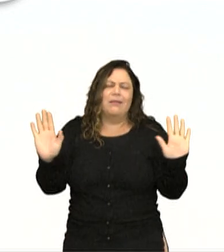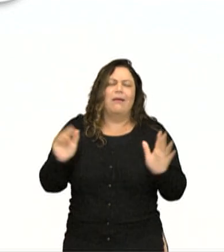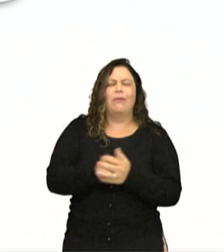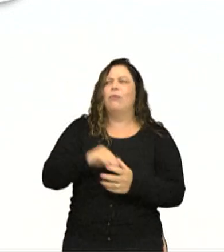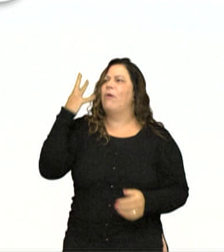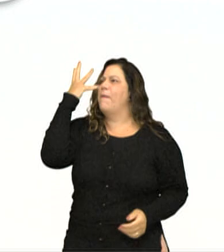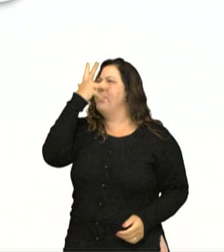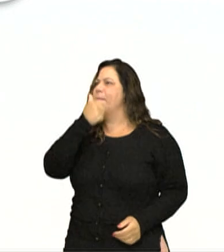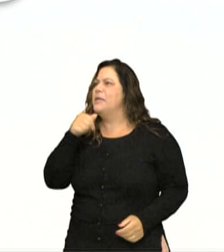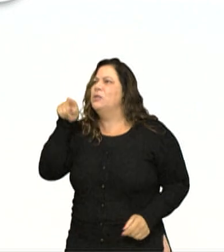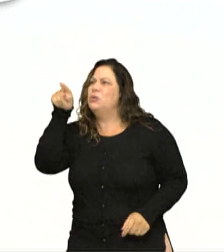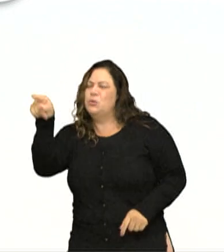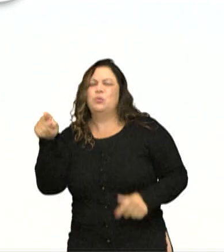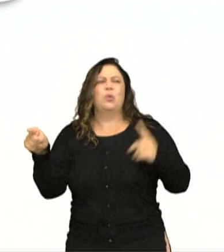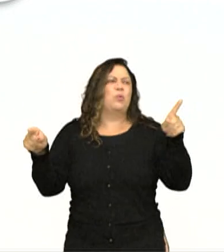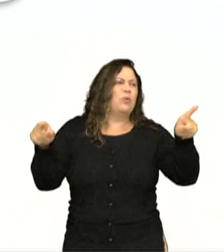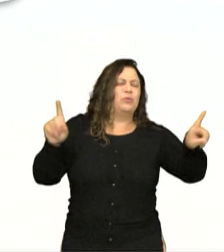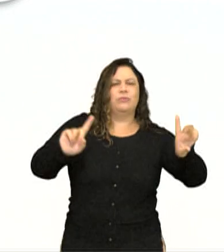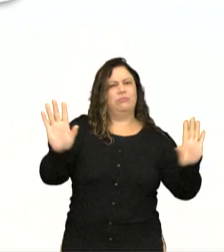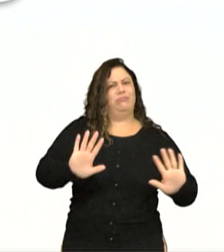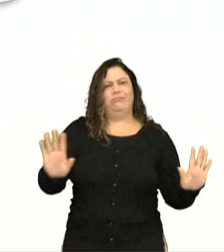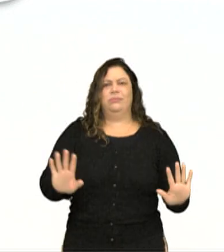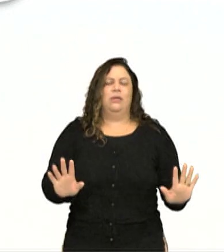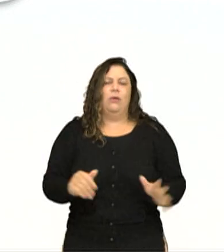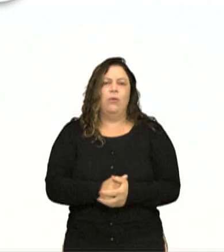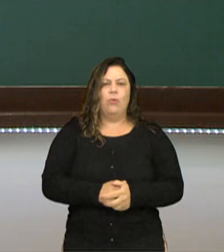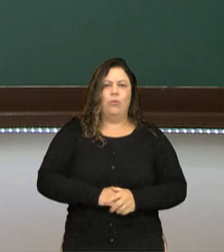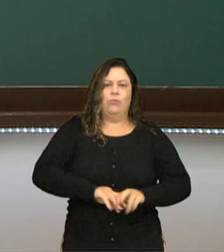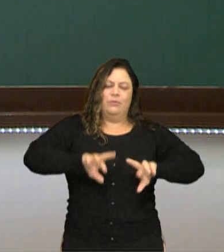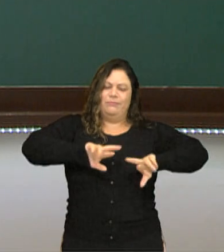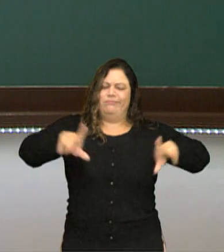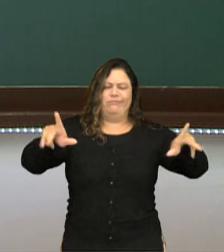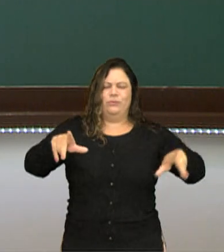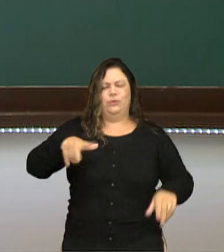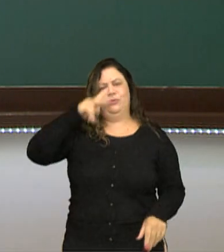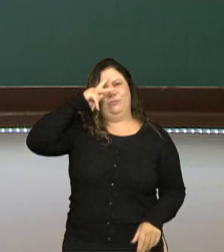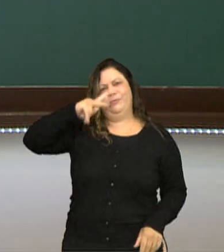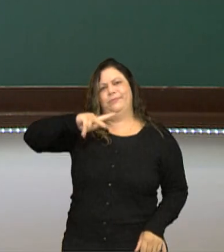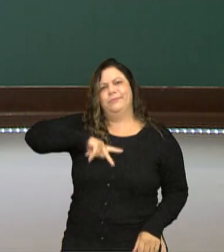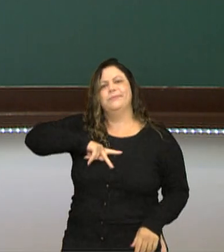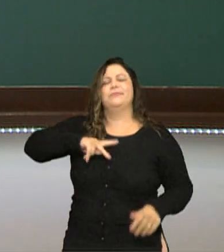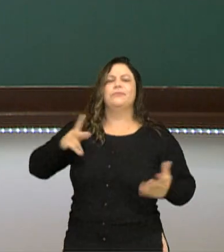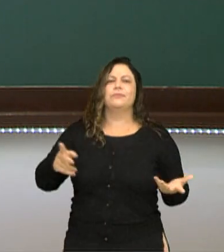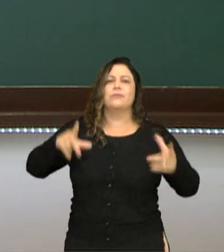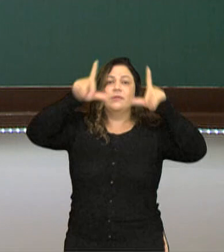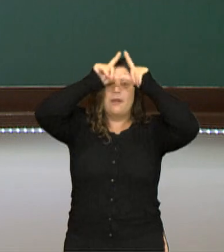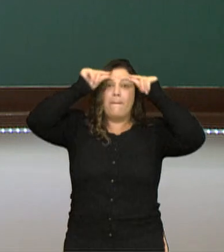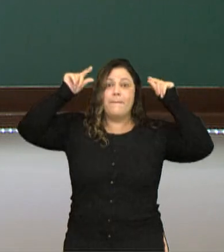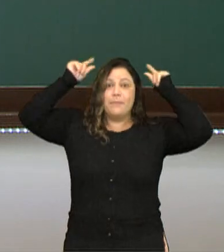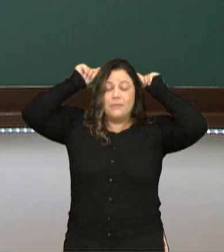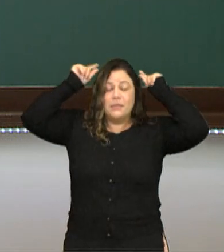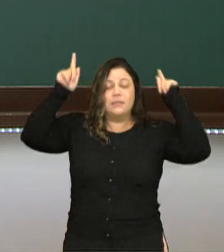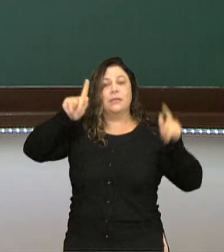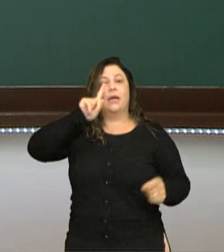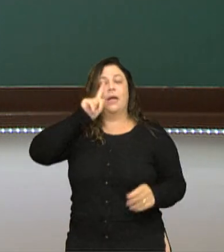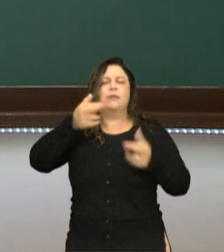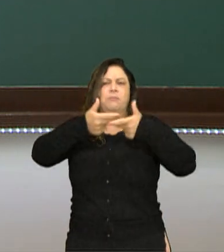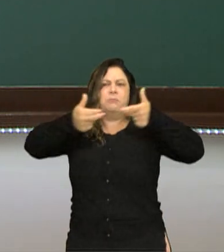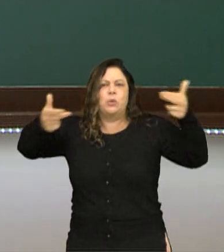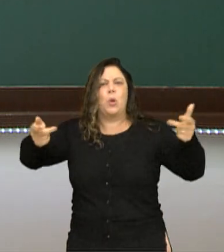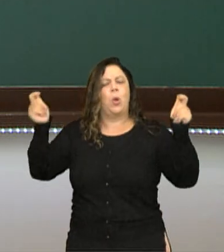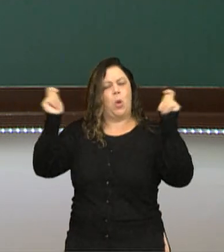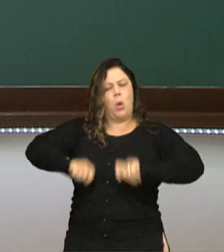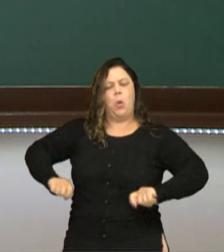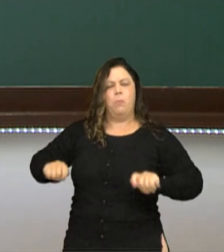bonita, a outra não. Então o belo é muito relativo. E o belo na sociedade grega tinha a ver com padrões de